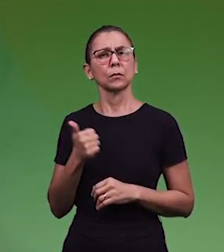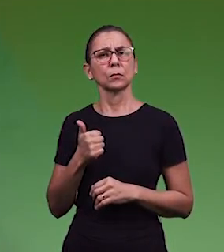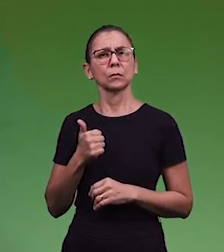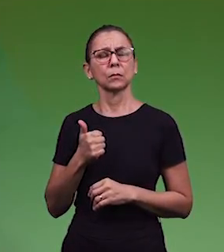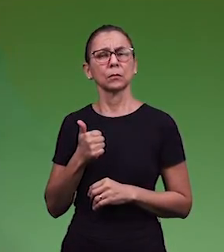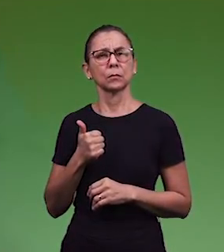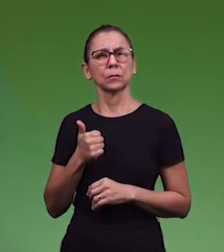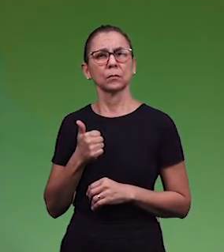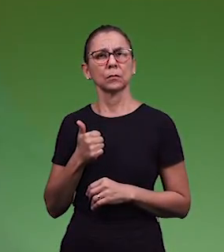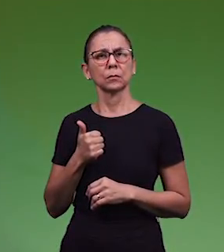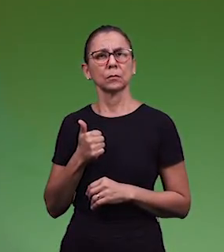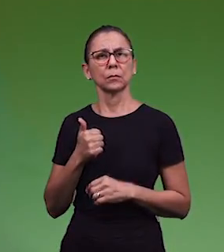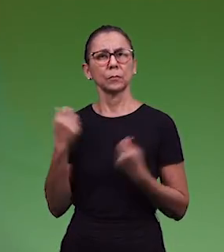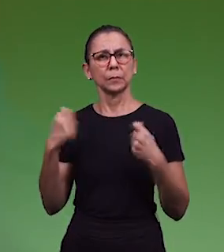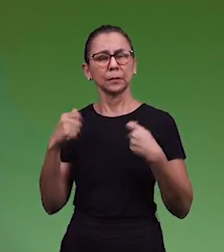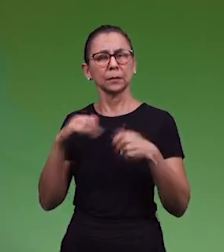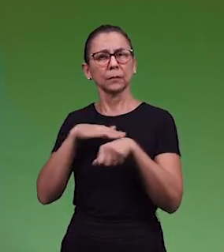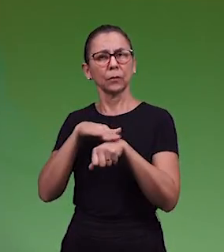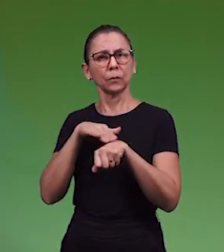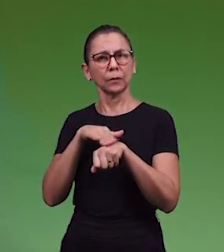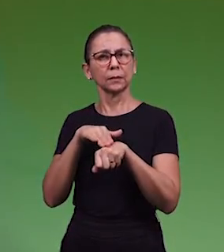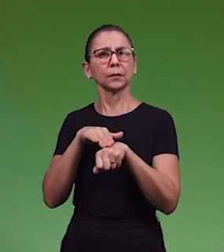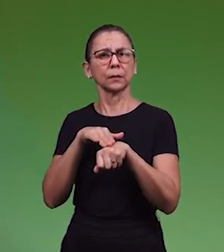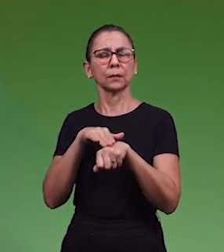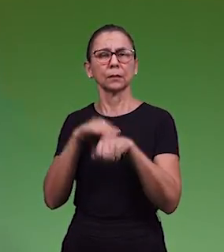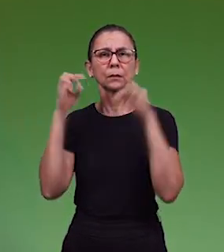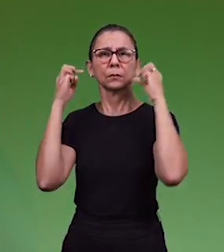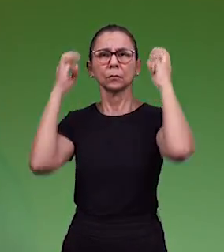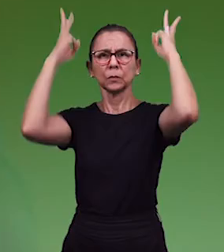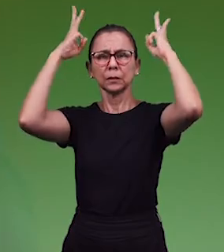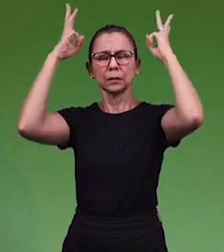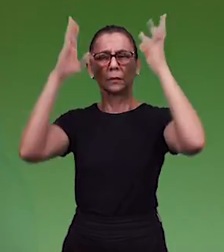que o genro dele falou,